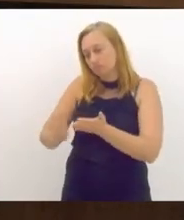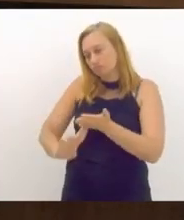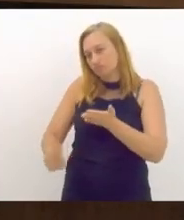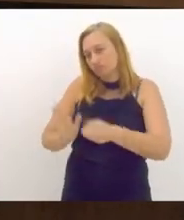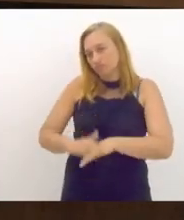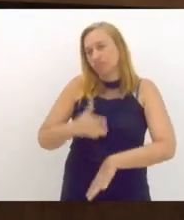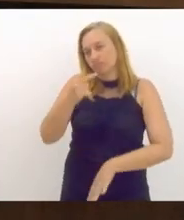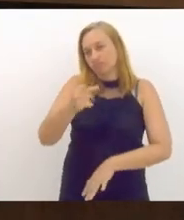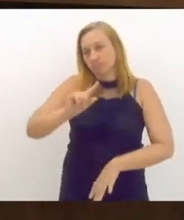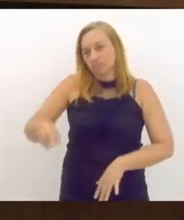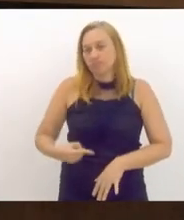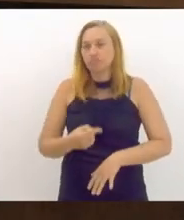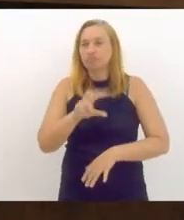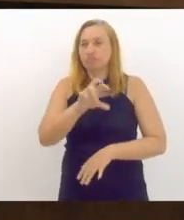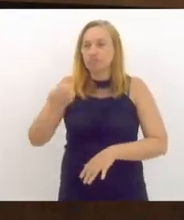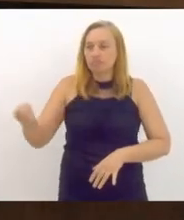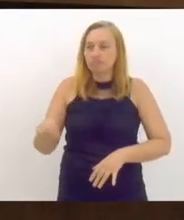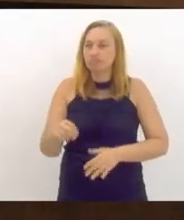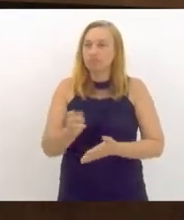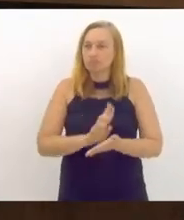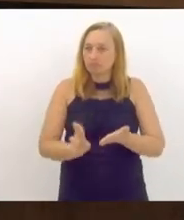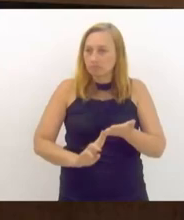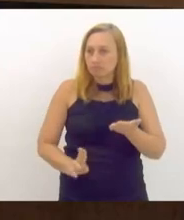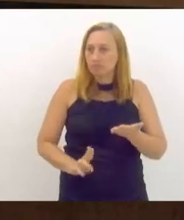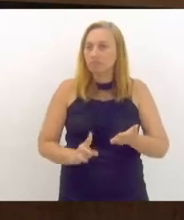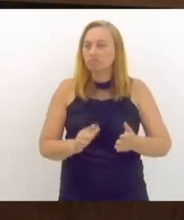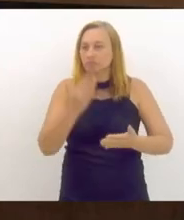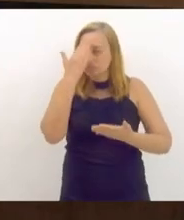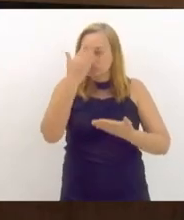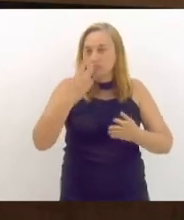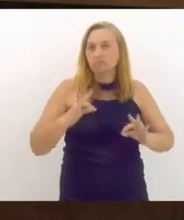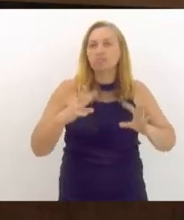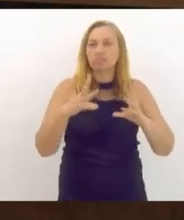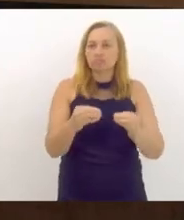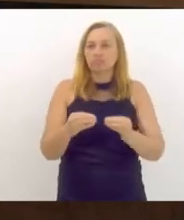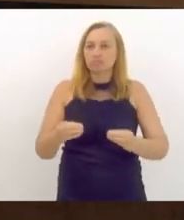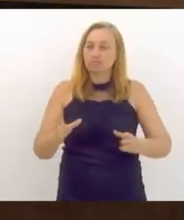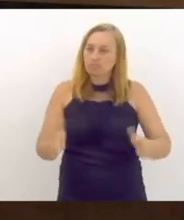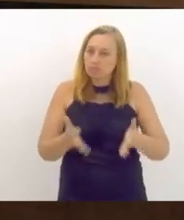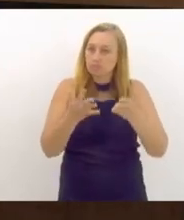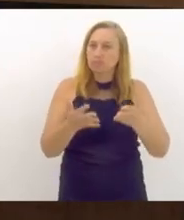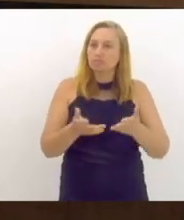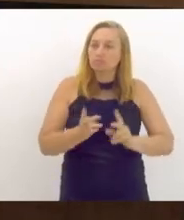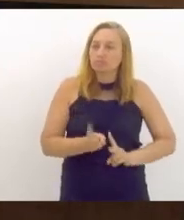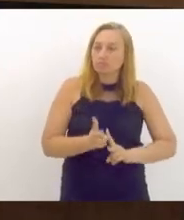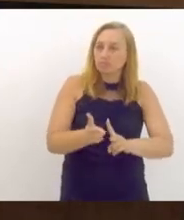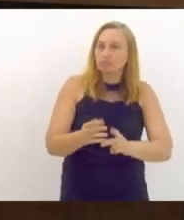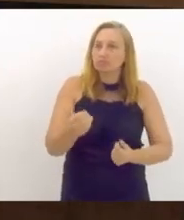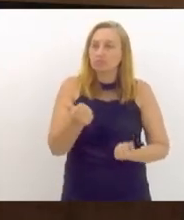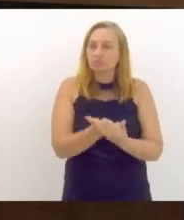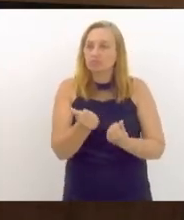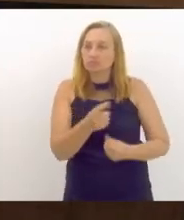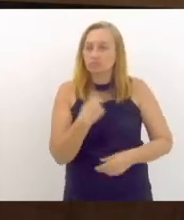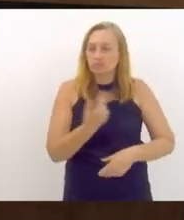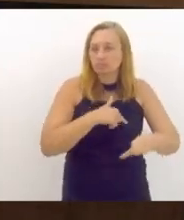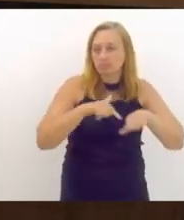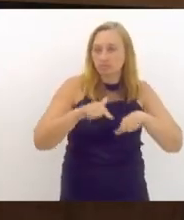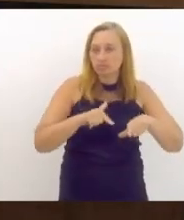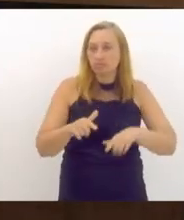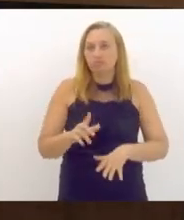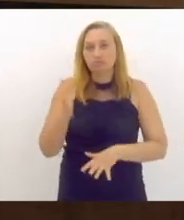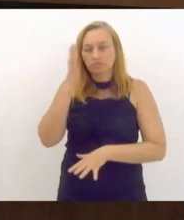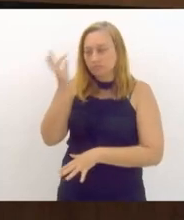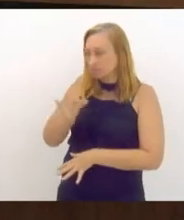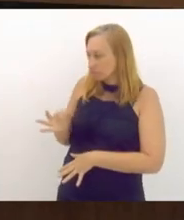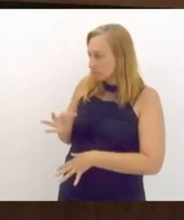de 7.500 assinaturas, agradecendo a todos que tomaram essa iniciativa e que continuam contando com o nosso trabalho. Eu digo, não sei se